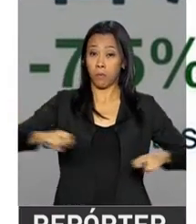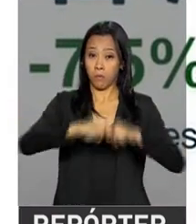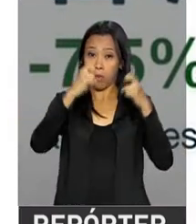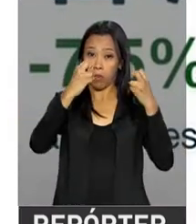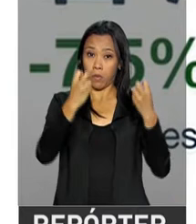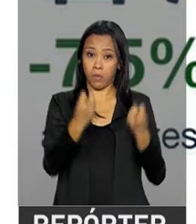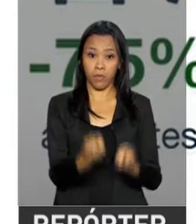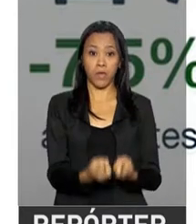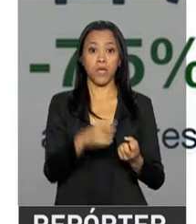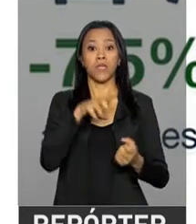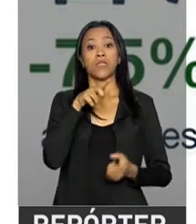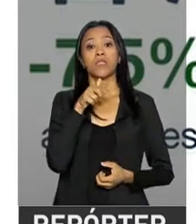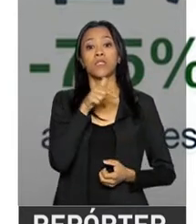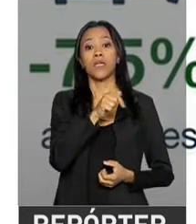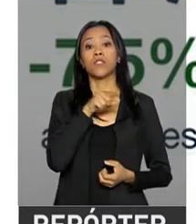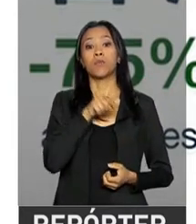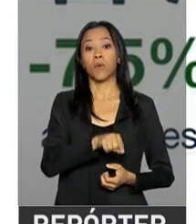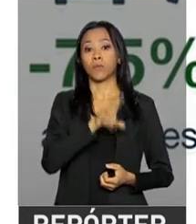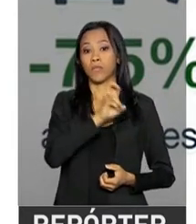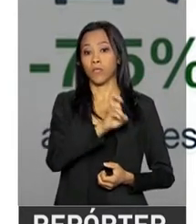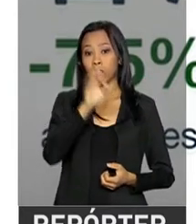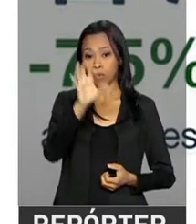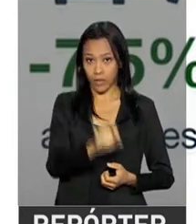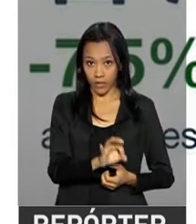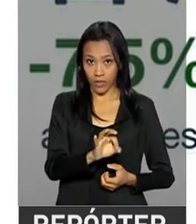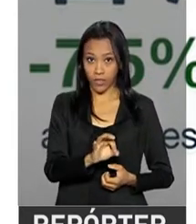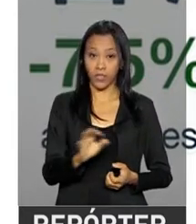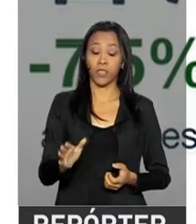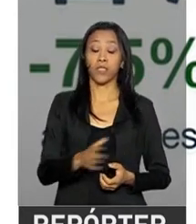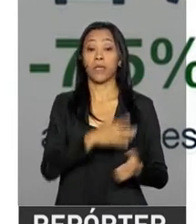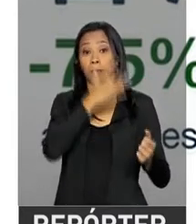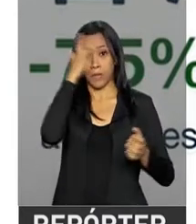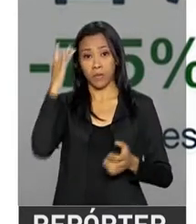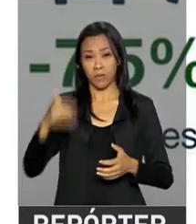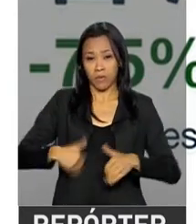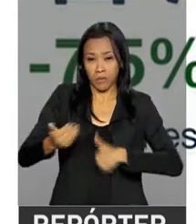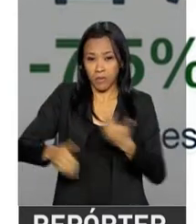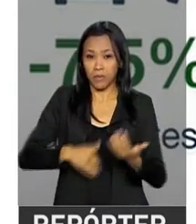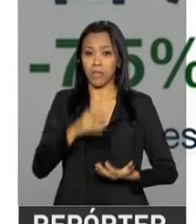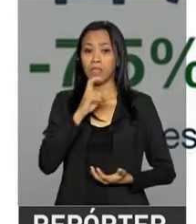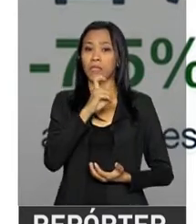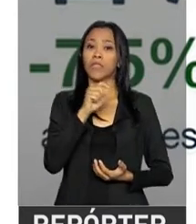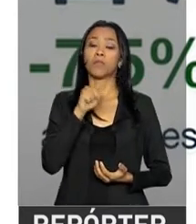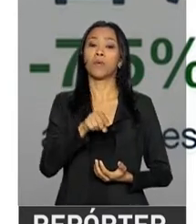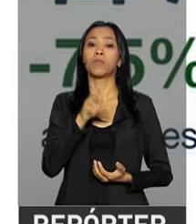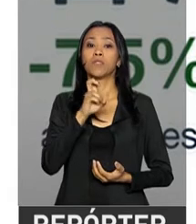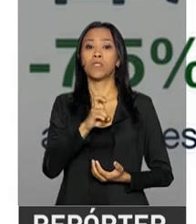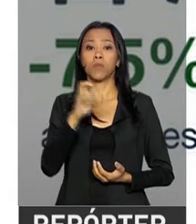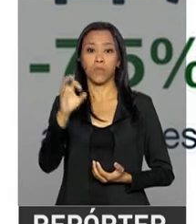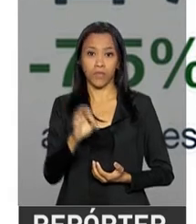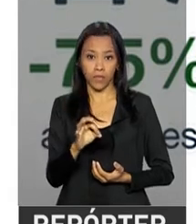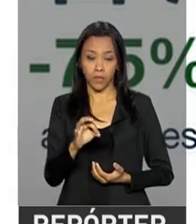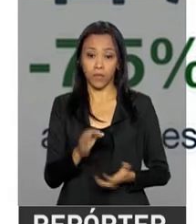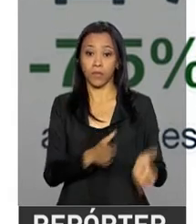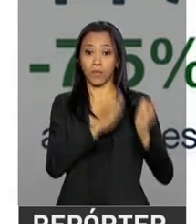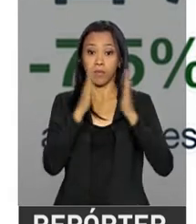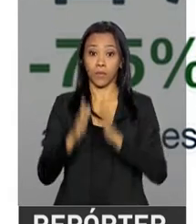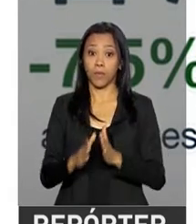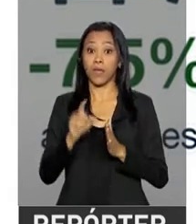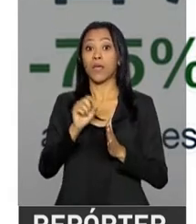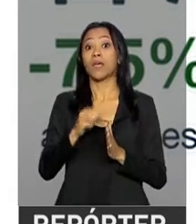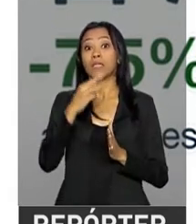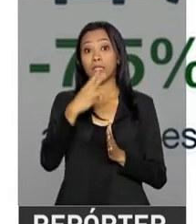7 pontos 5 por cento feridos uma redução de 3 pontos 5 por cento feridos graves uma redução de